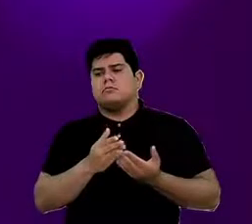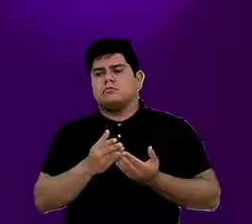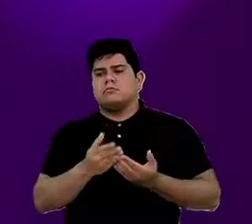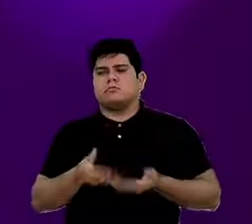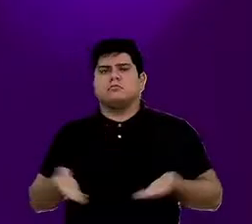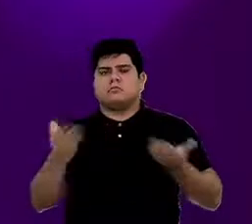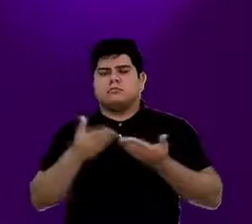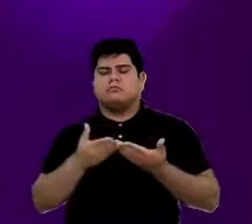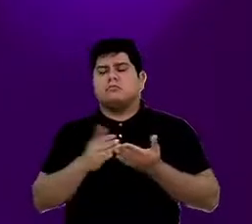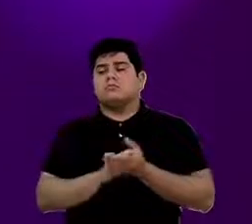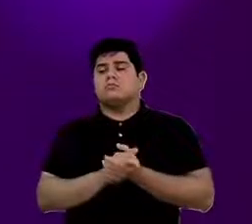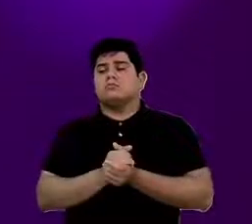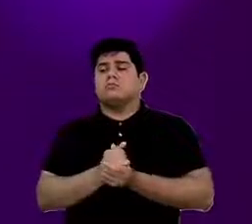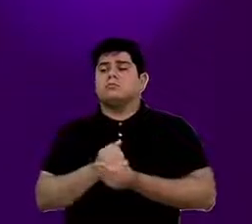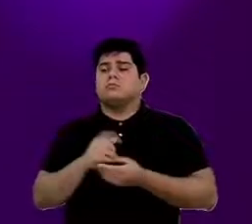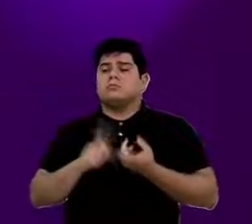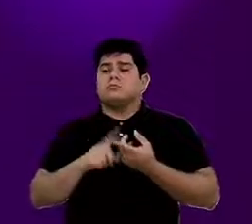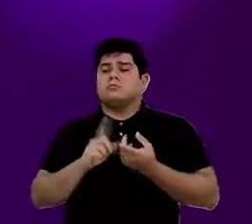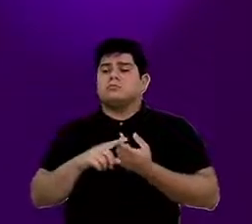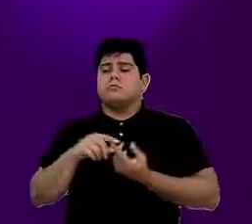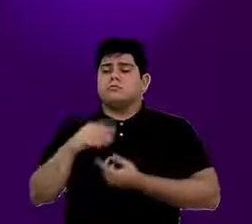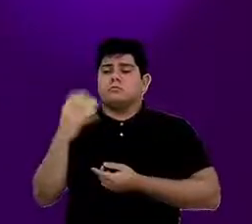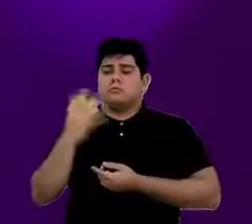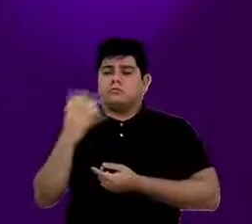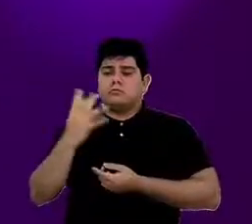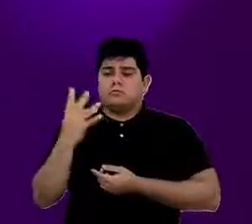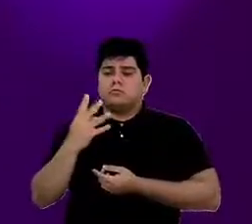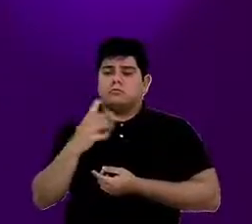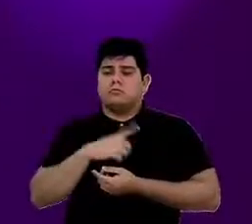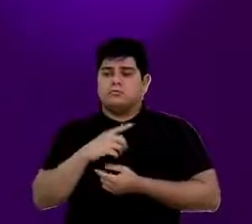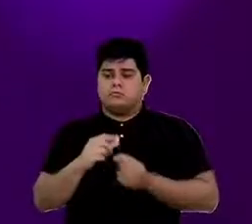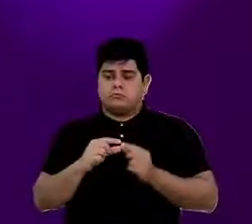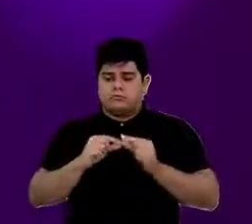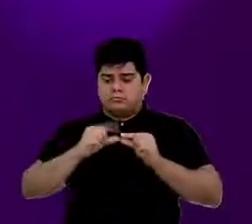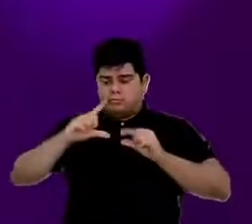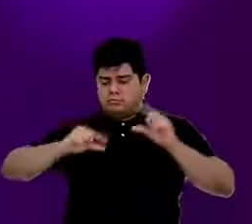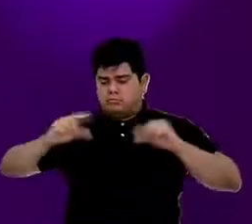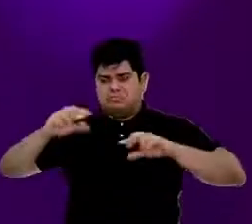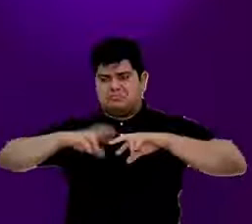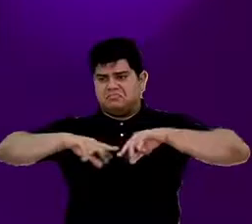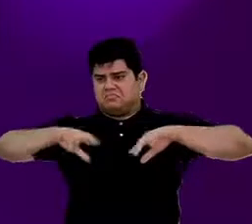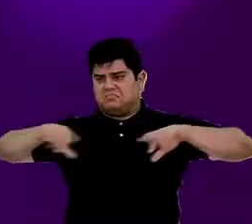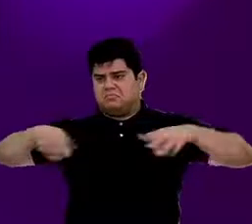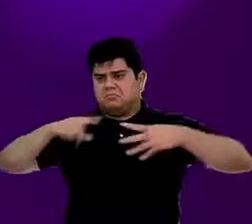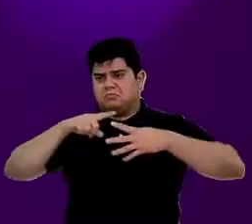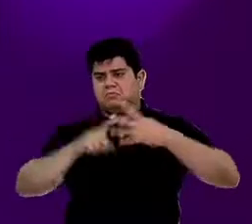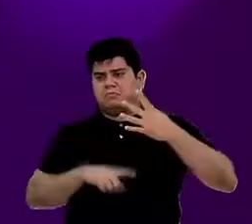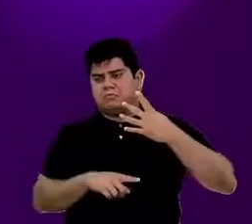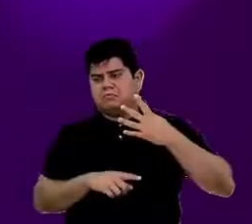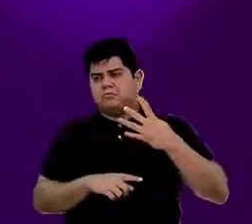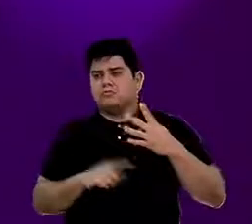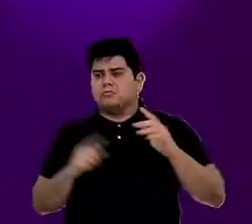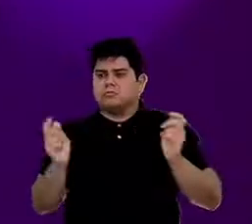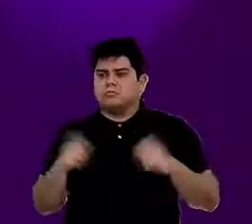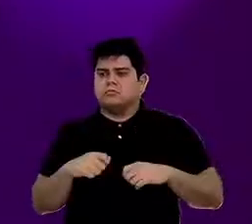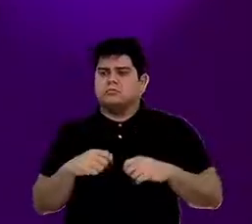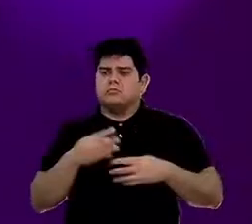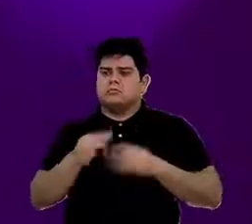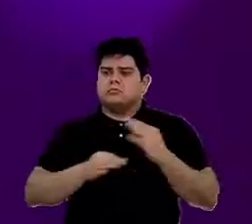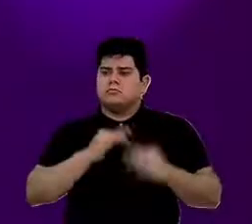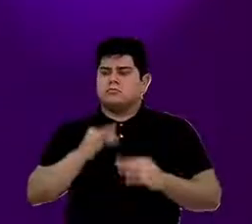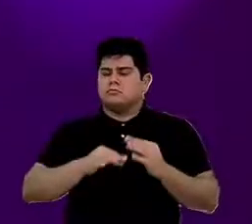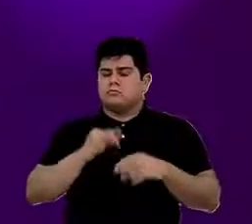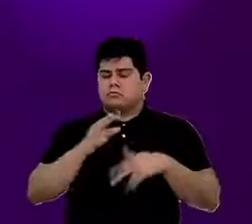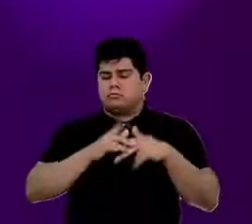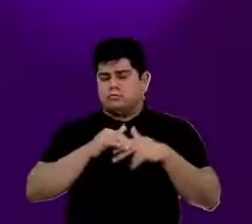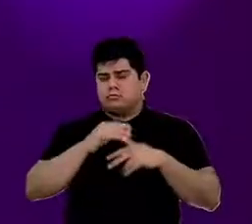comercial. O MitraClip agora já está na 4ª geração, com tamanhos variados, são 4 tamanhos, o que permitiu o tratamento de pacientes